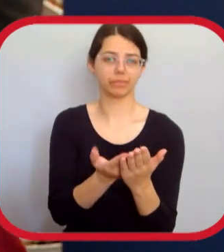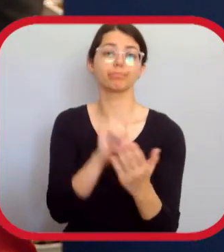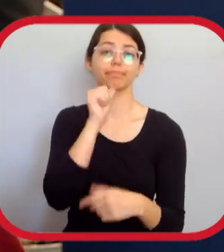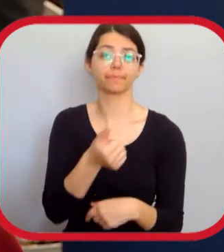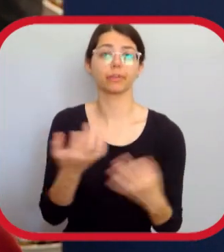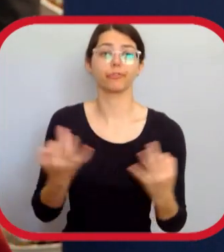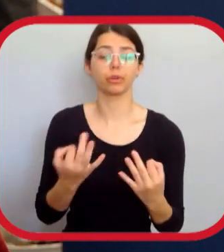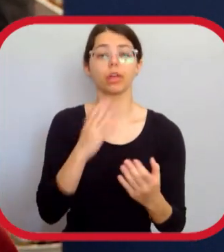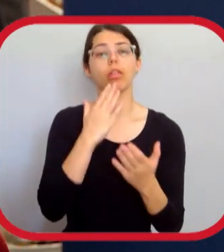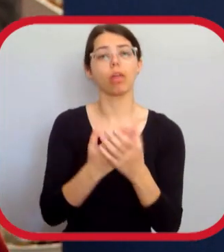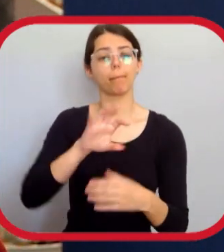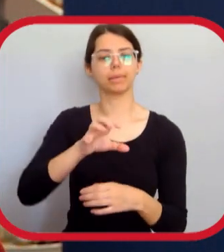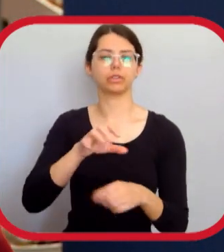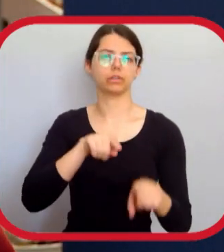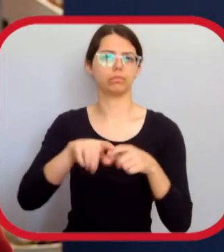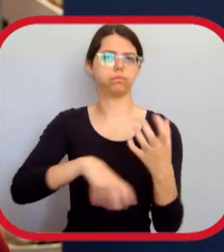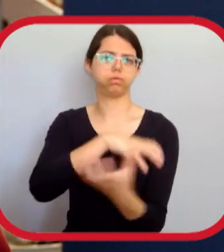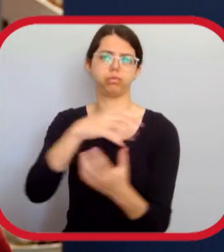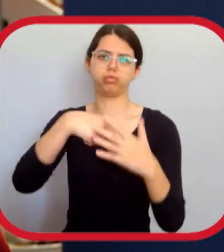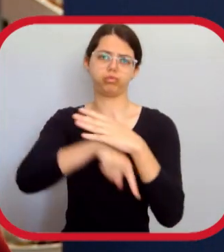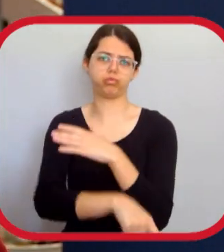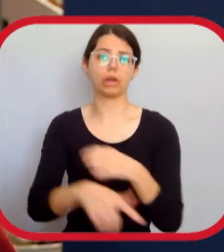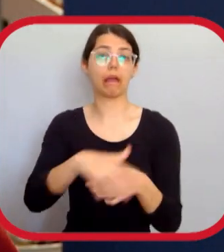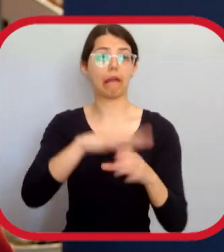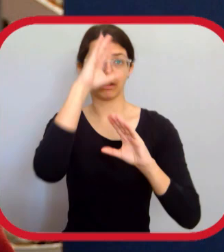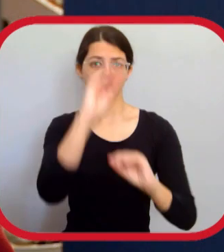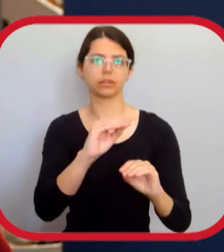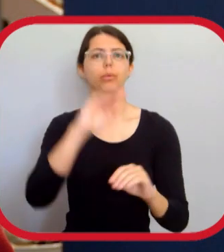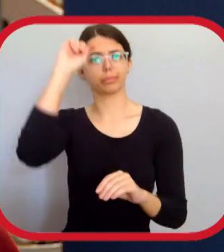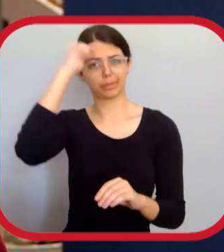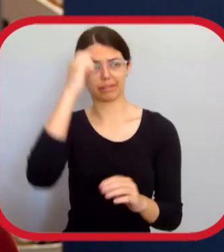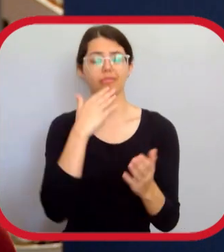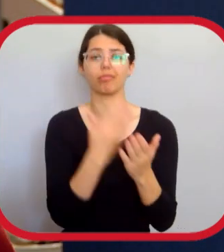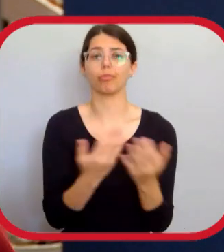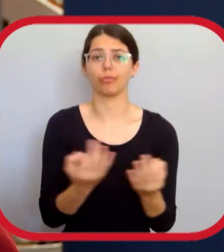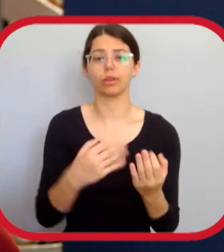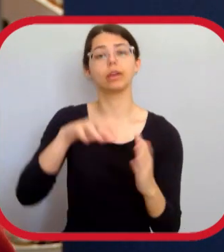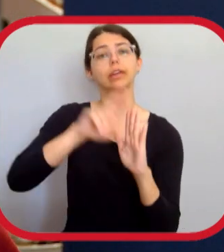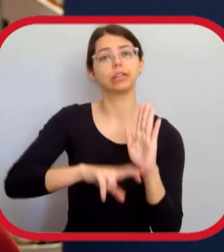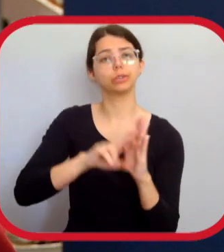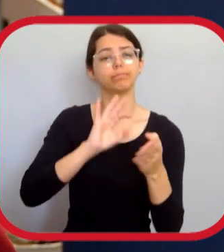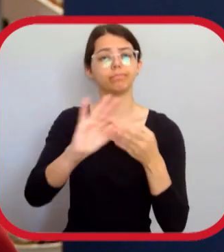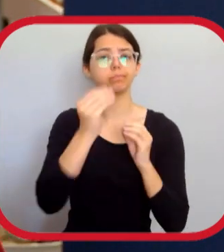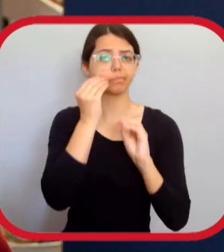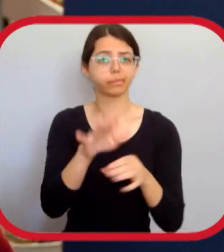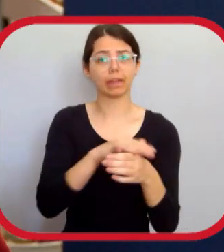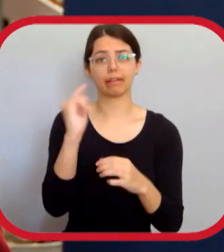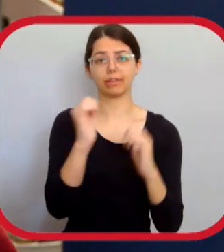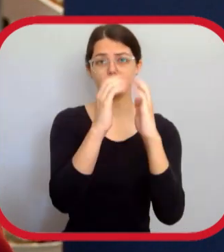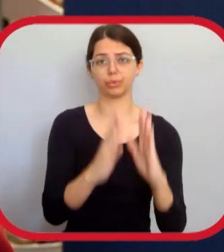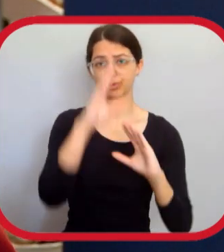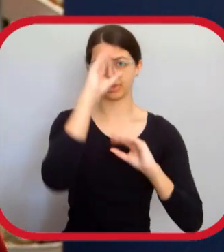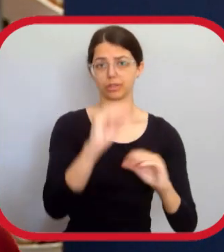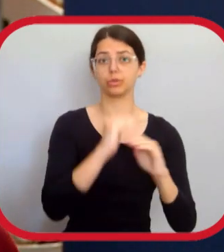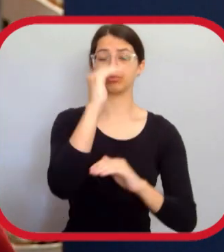Montenegro, mergulhou o país numa crise política profunda com impactos que se estendem à educação. A revisão do novo regime jurídico das instituições de